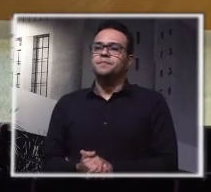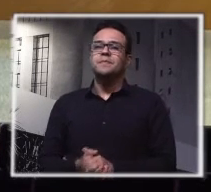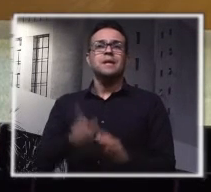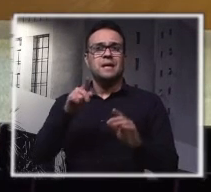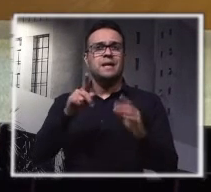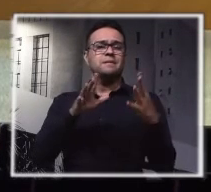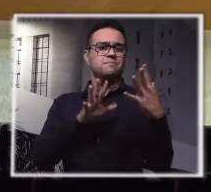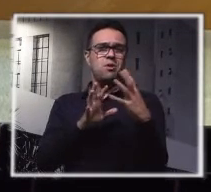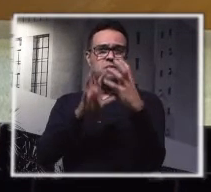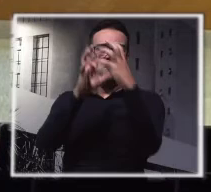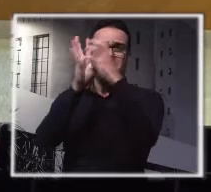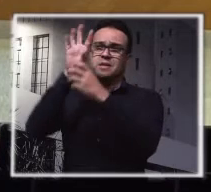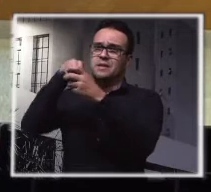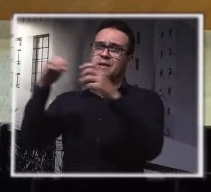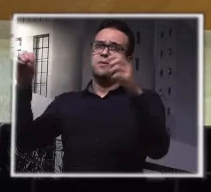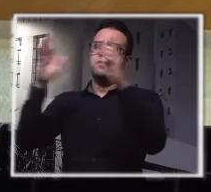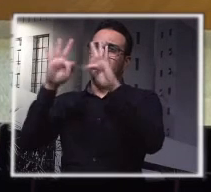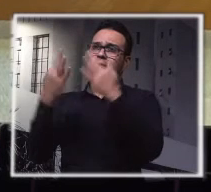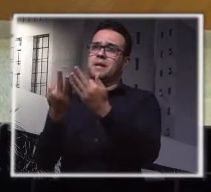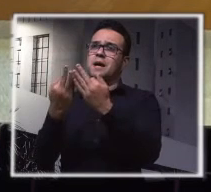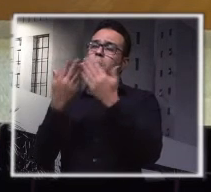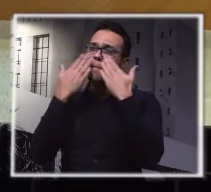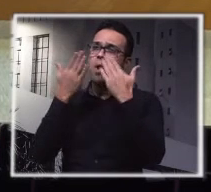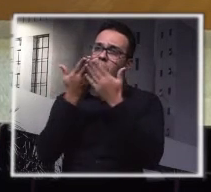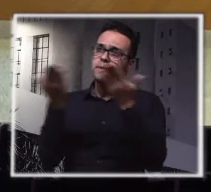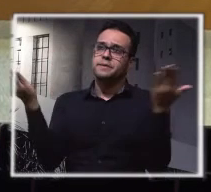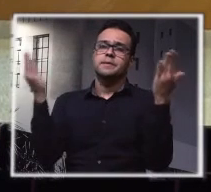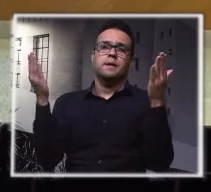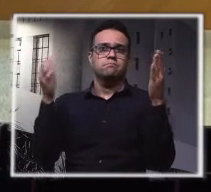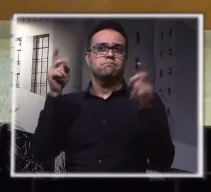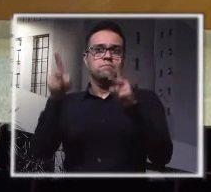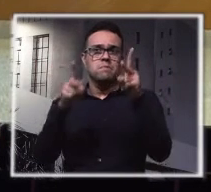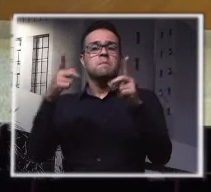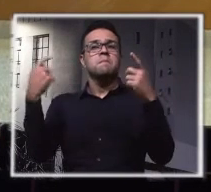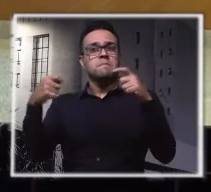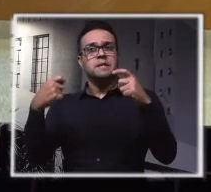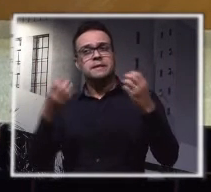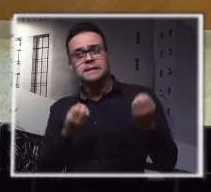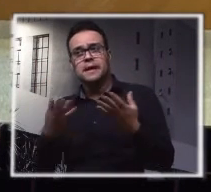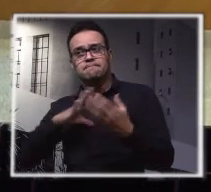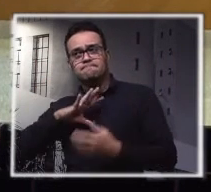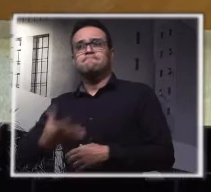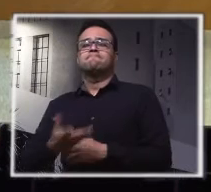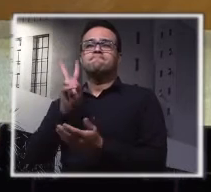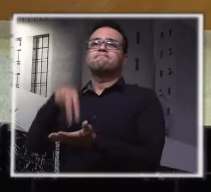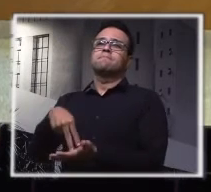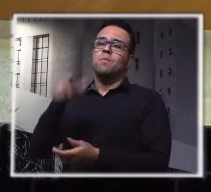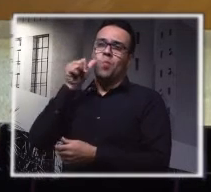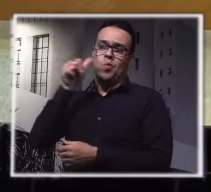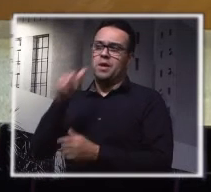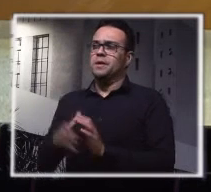conflito do âmbito familiar para o âmbito do público. É preciso dar voz a essas mulheres.